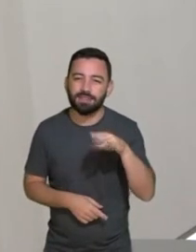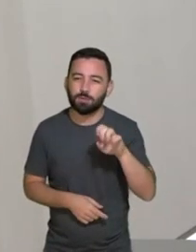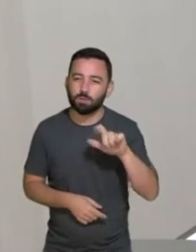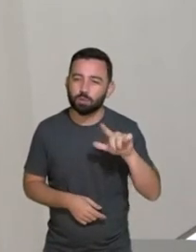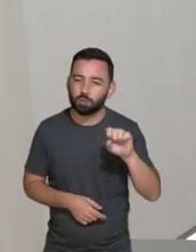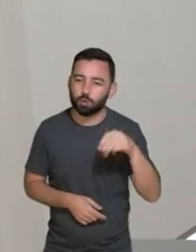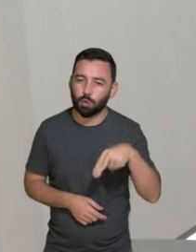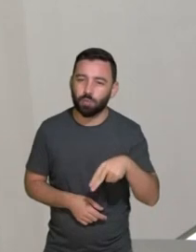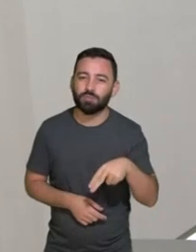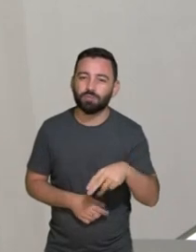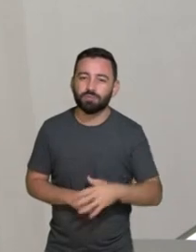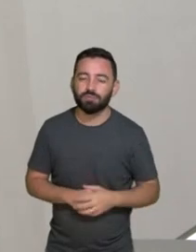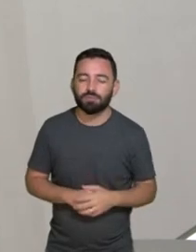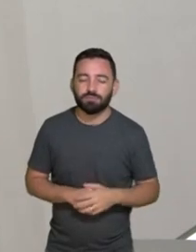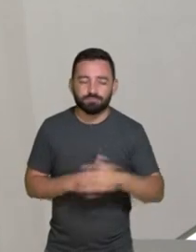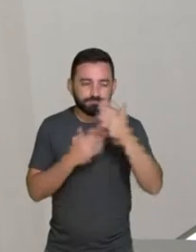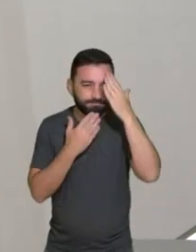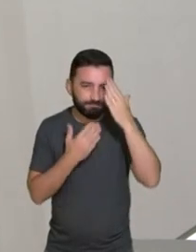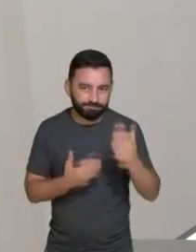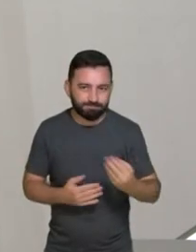presença.